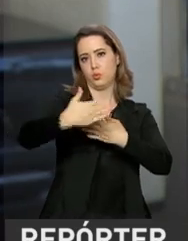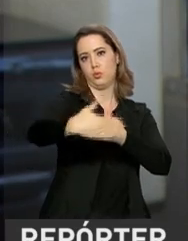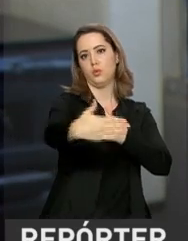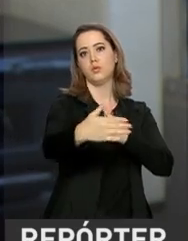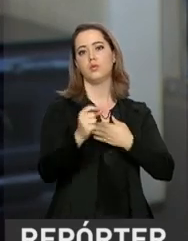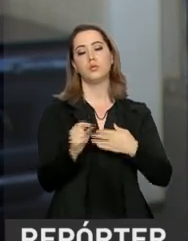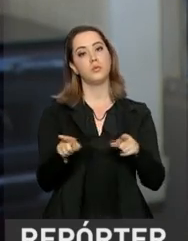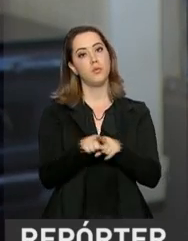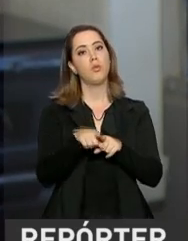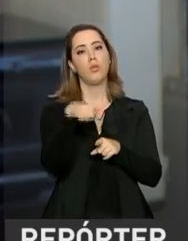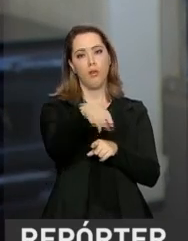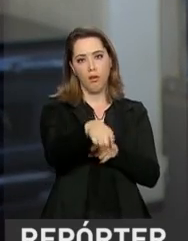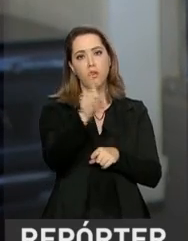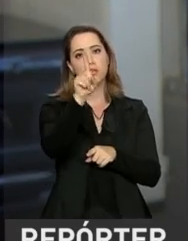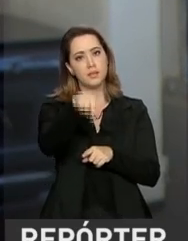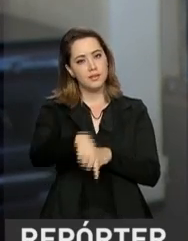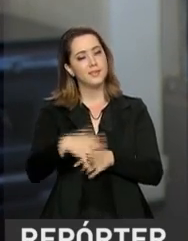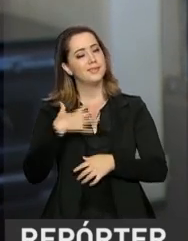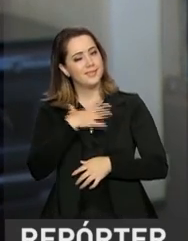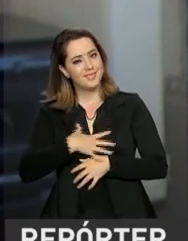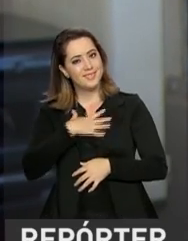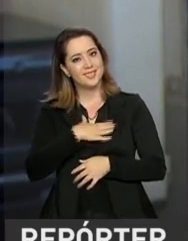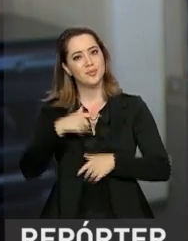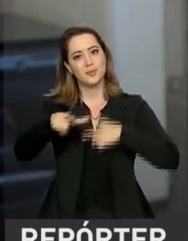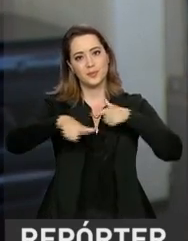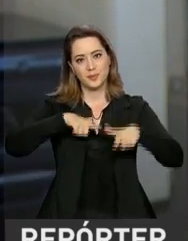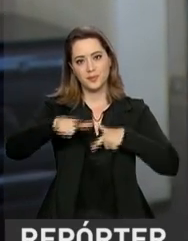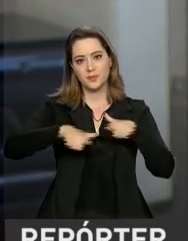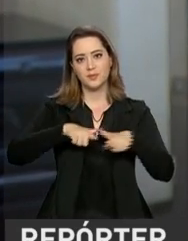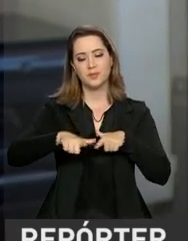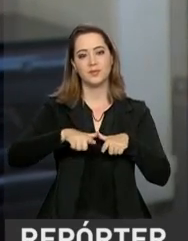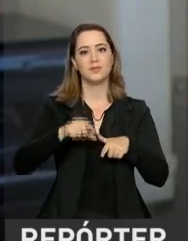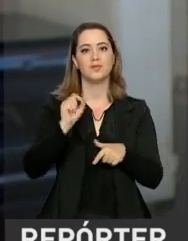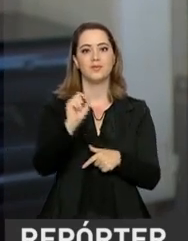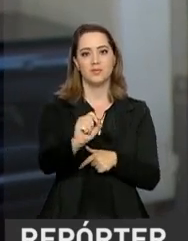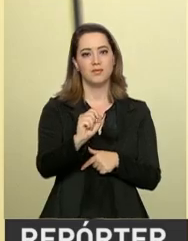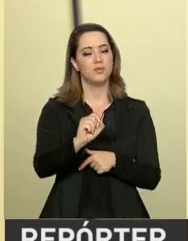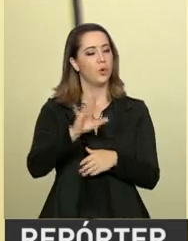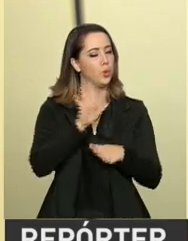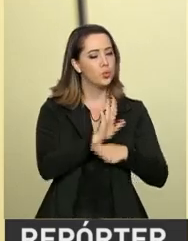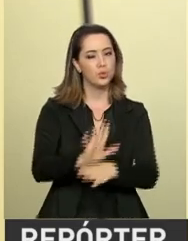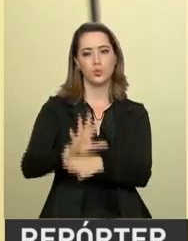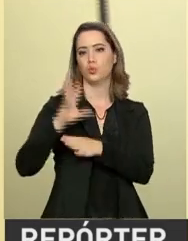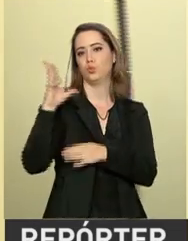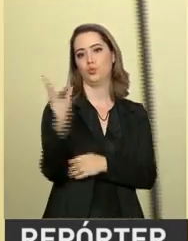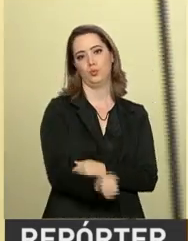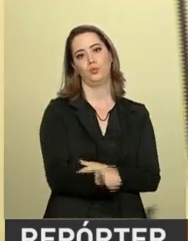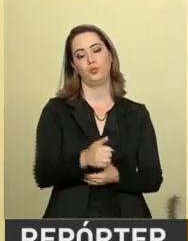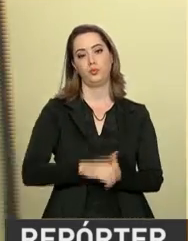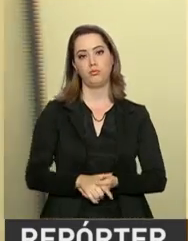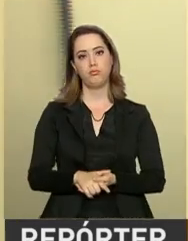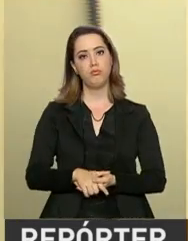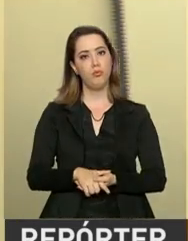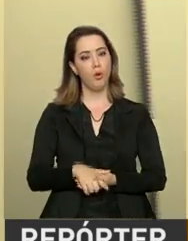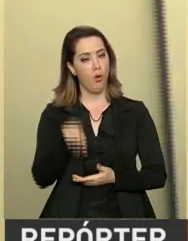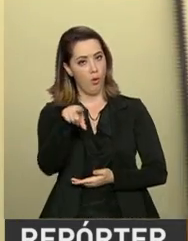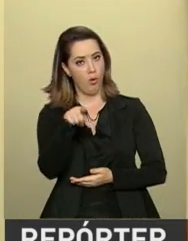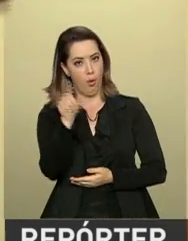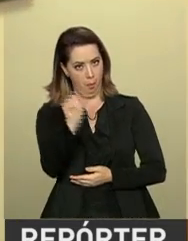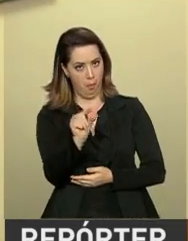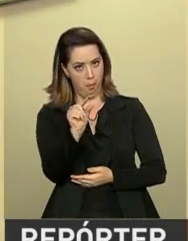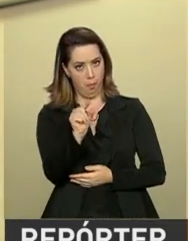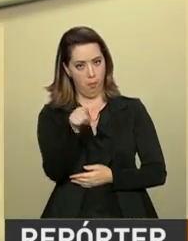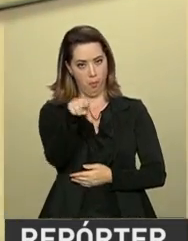Fidel é aquele funcionário querido eh que é mão para Toda obra e não são poucos os casos como o do